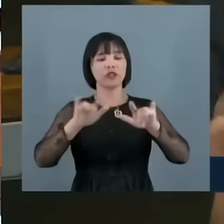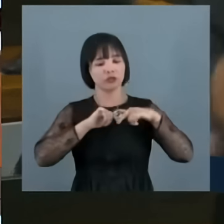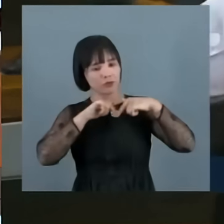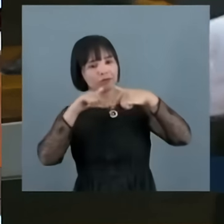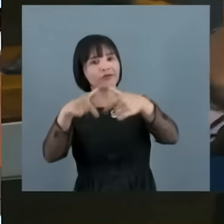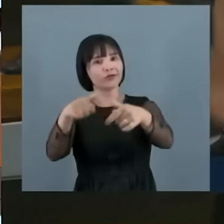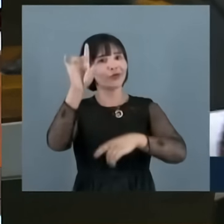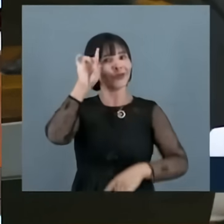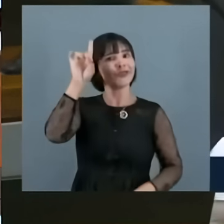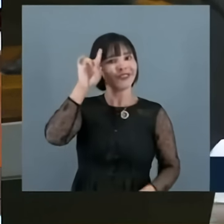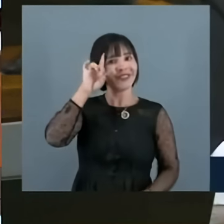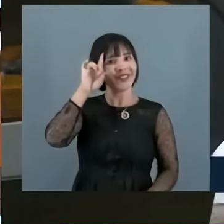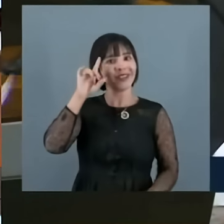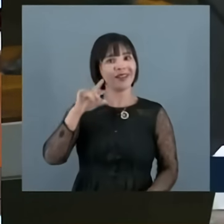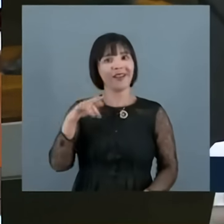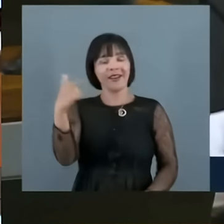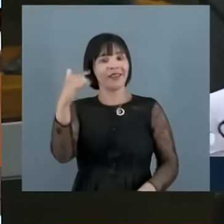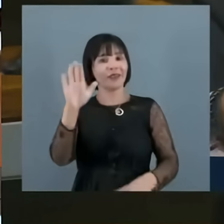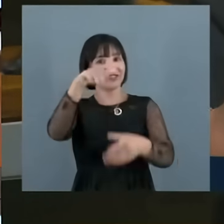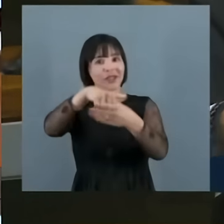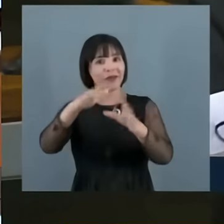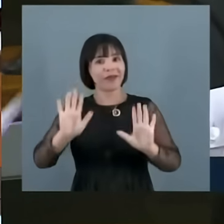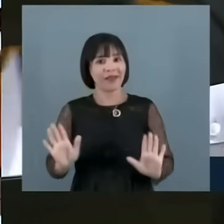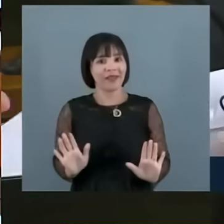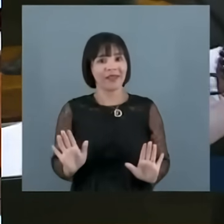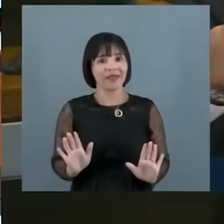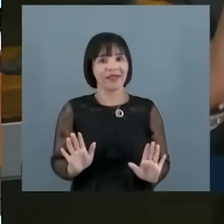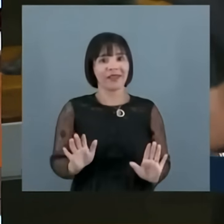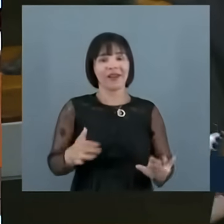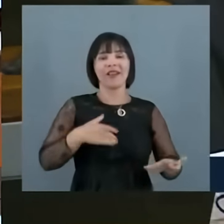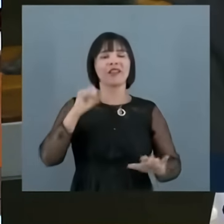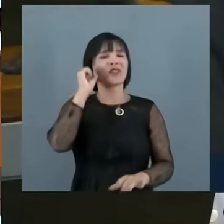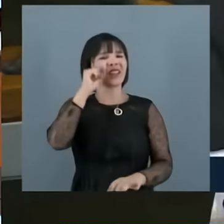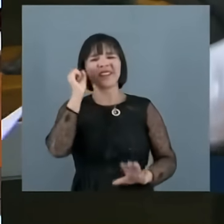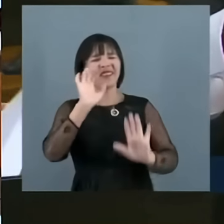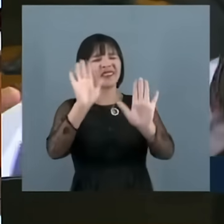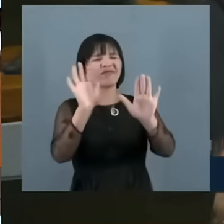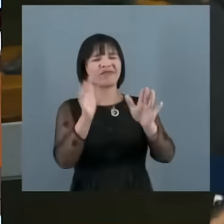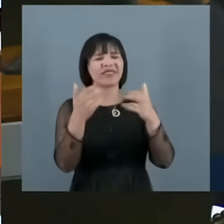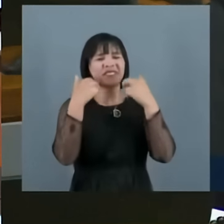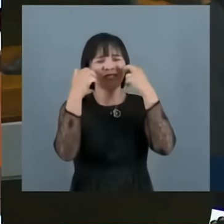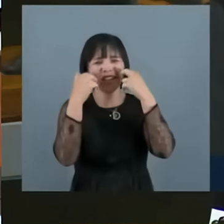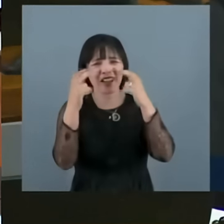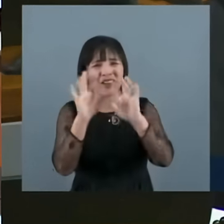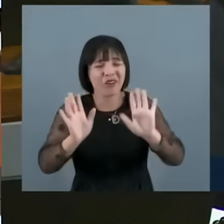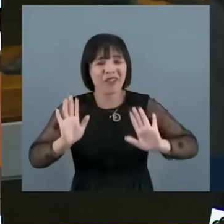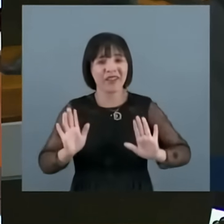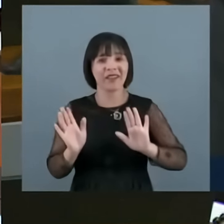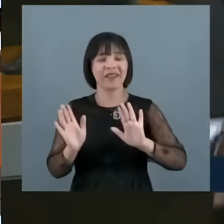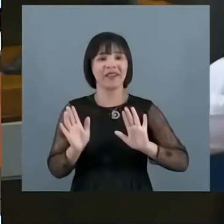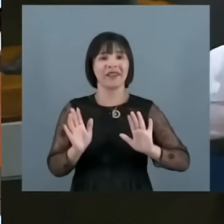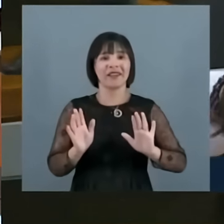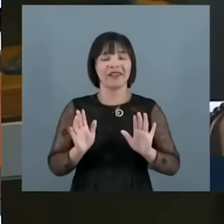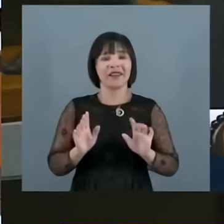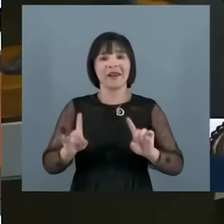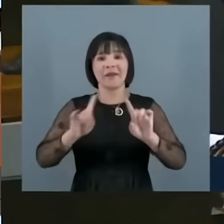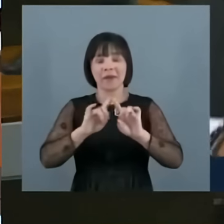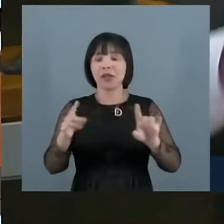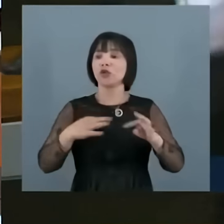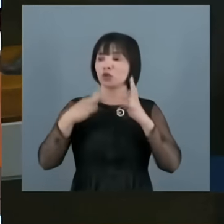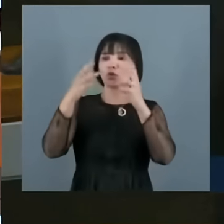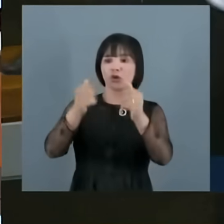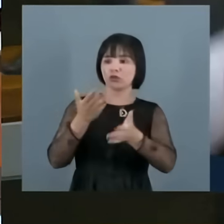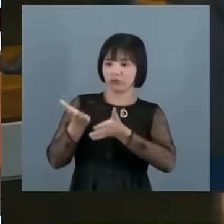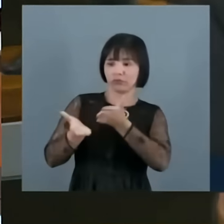do Covid todo dia, mesmo sem mandato. Eu não quero cruzar com os senadores para não criar constrangimento, mas mesmo assim eu vim. Fui bem tratado por todo